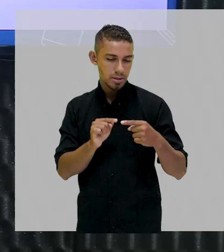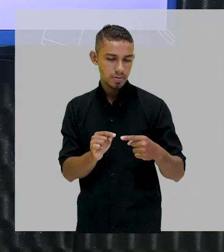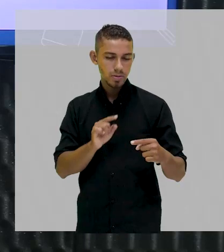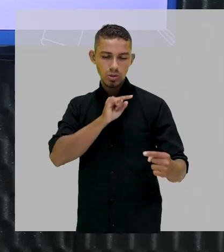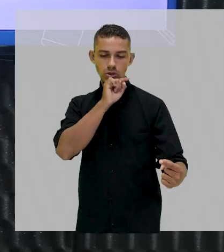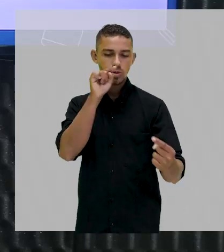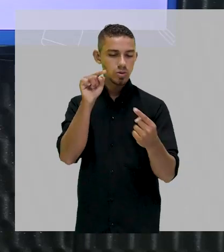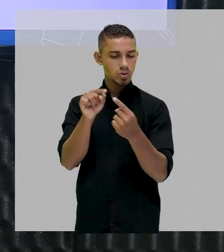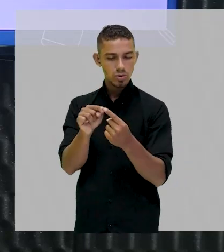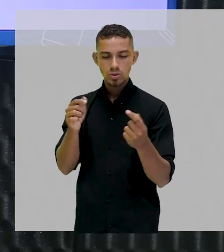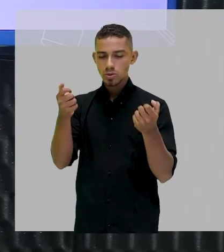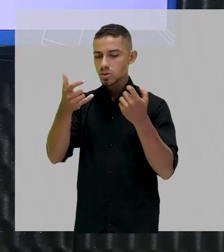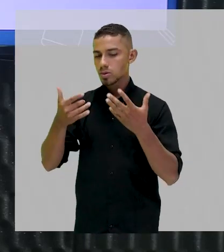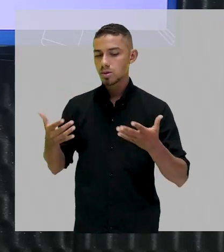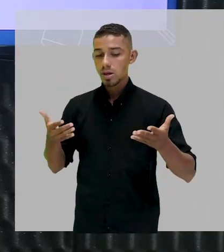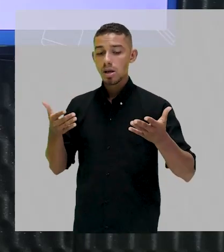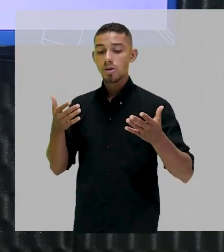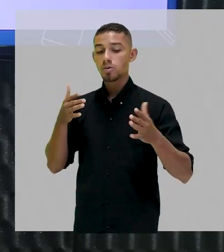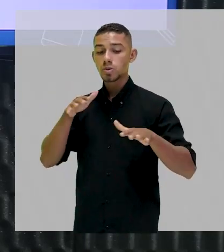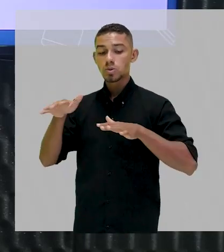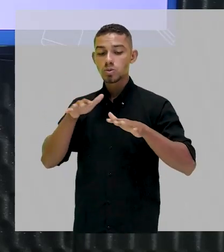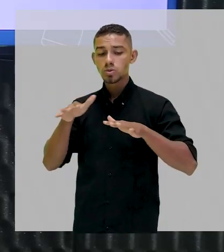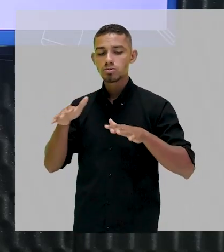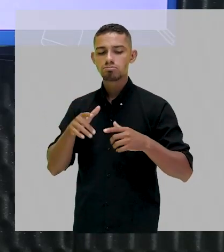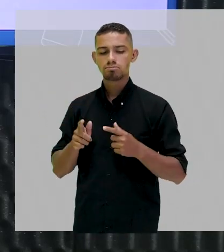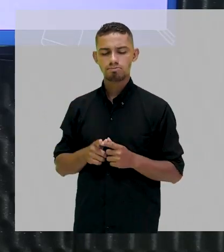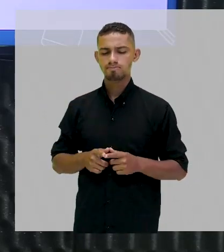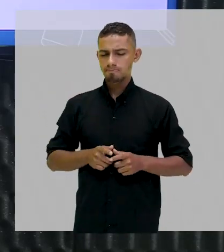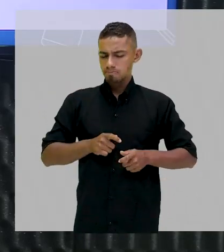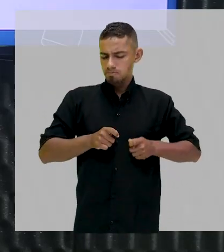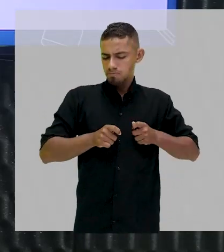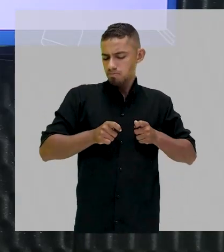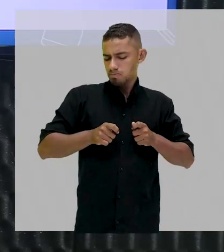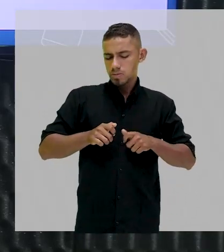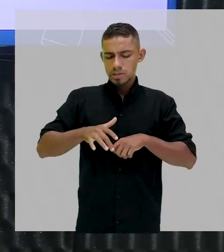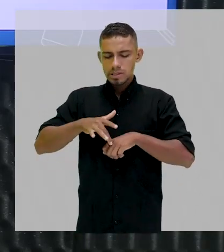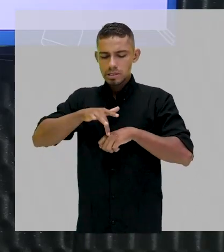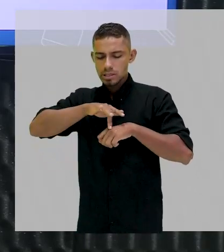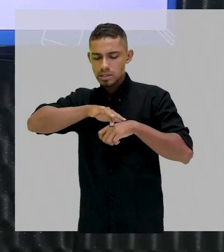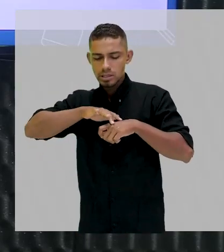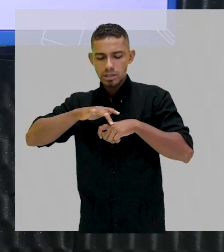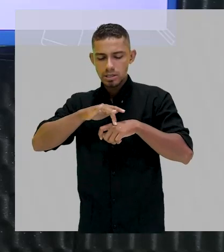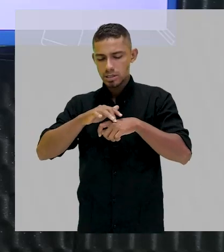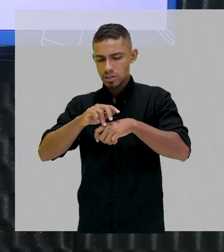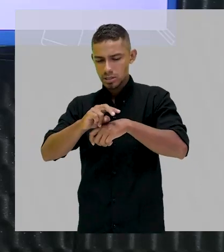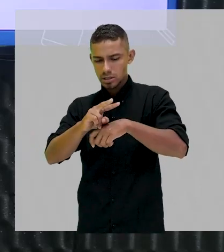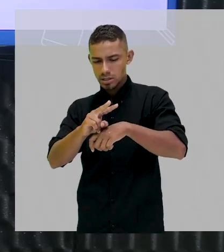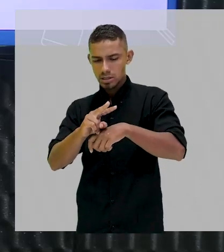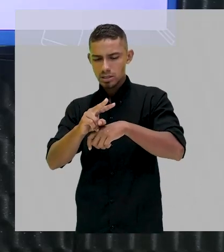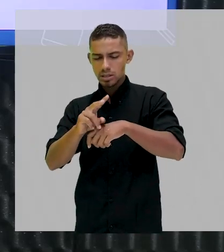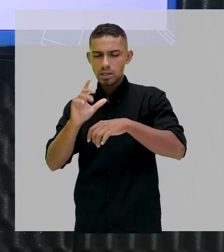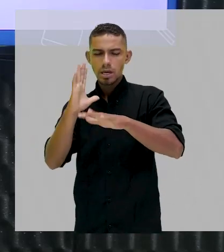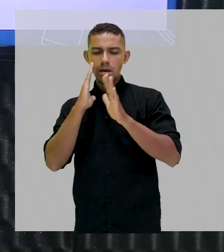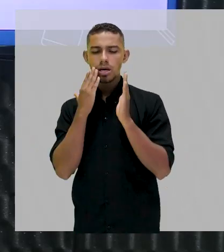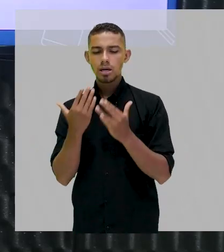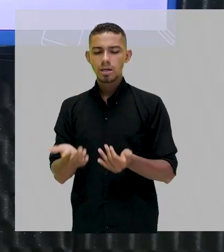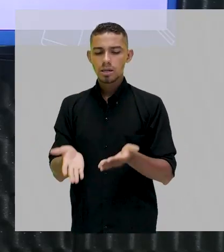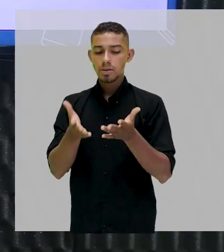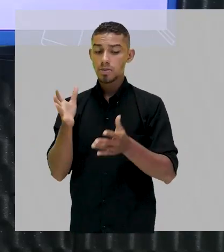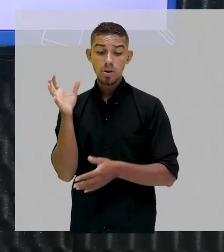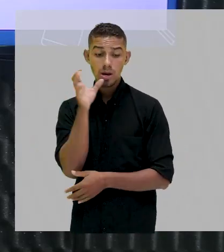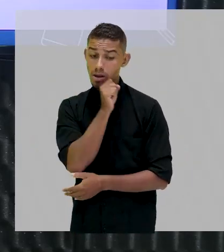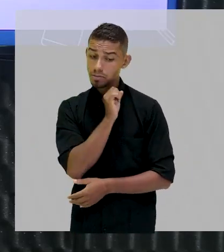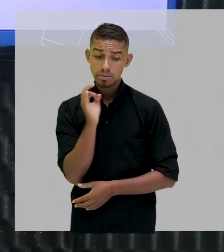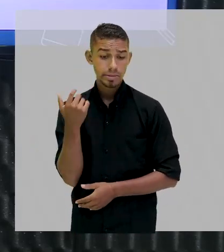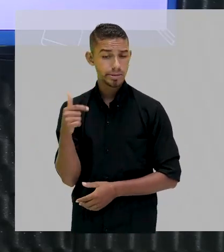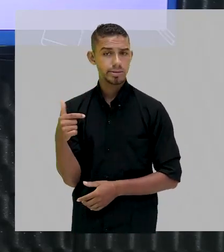dos movimentos, priorizando o controle, o equilíbrio e a qualidade com leveza e sem pressa.